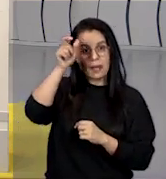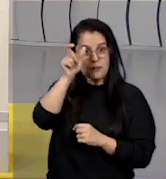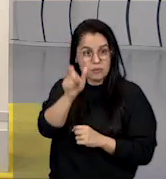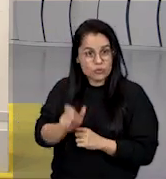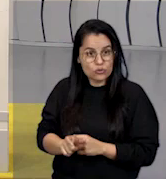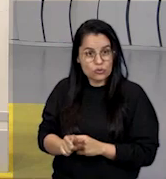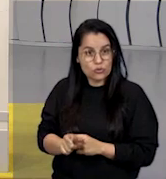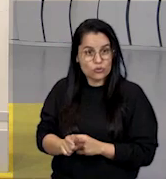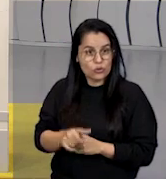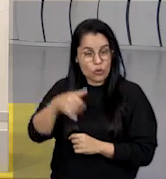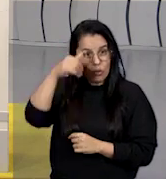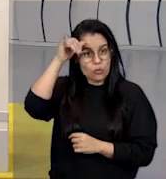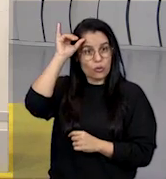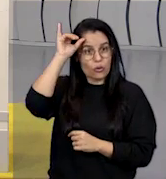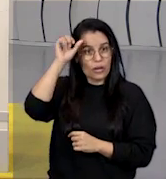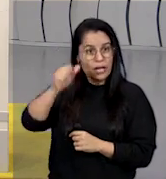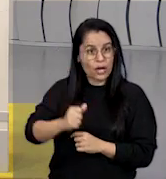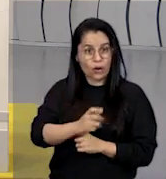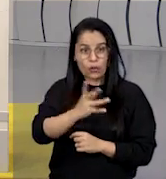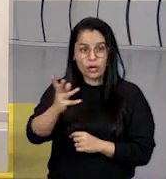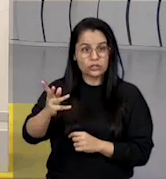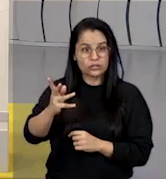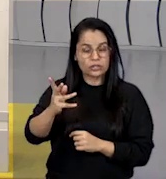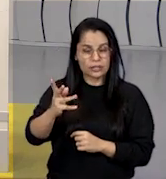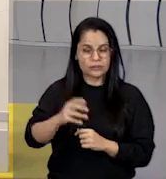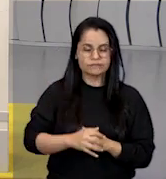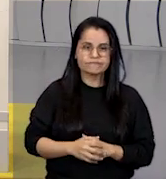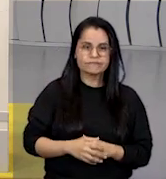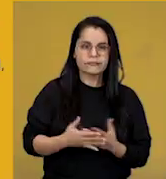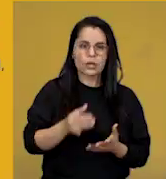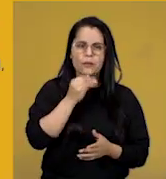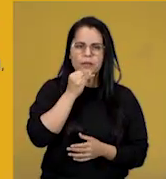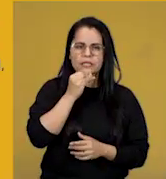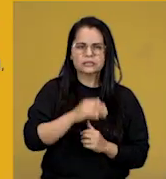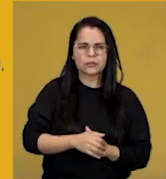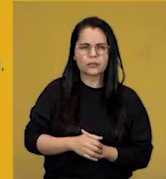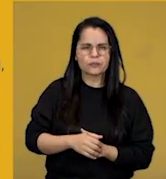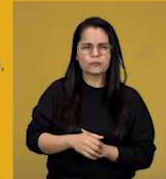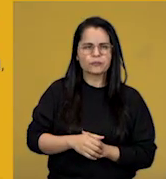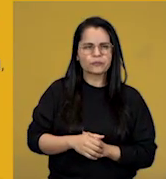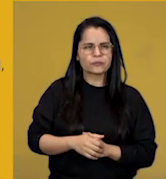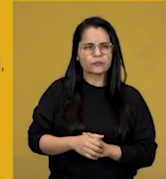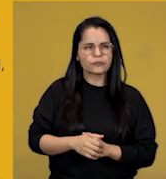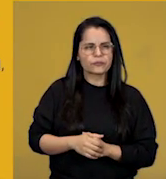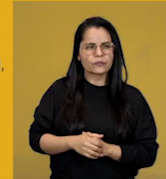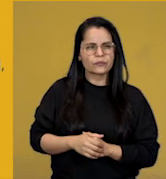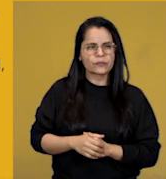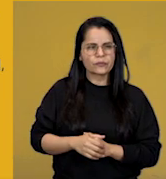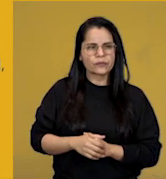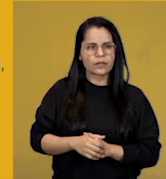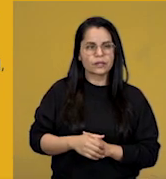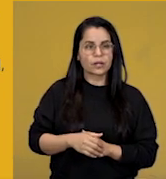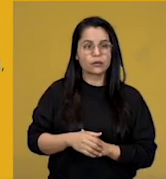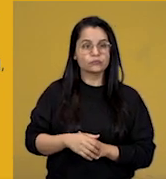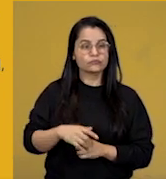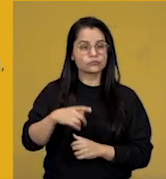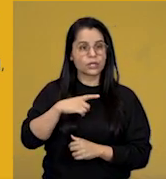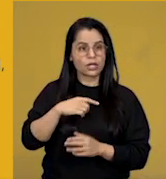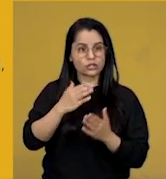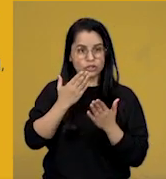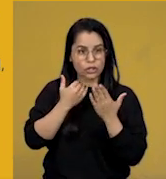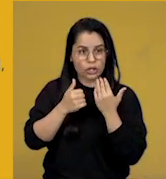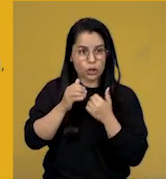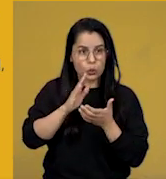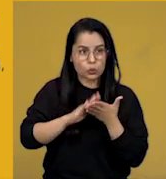indivíduo. Ele é quantidade de indivíduo. Por exemplo, 14. Jantar custou